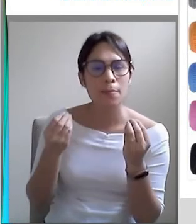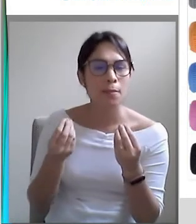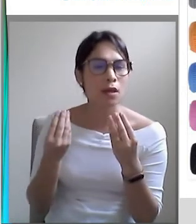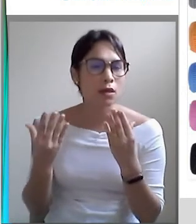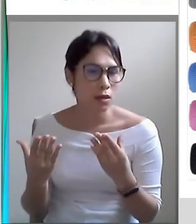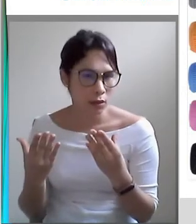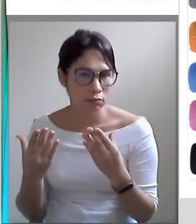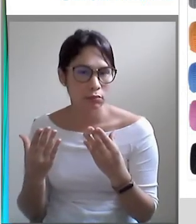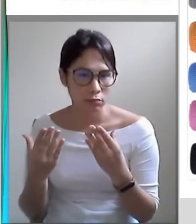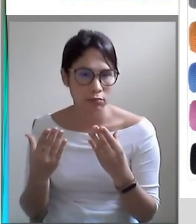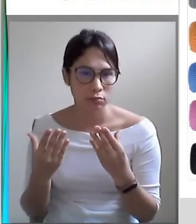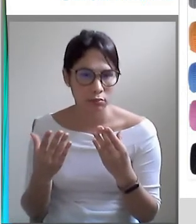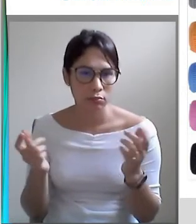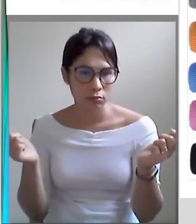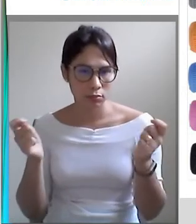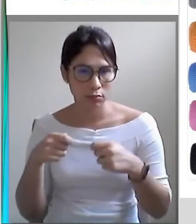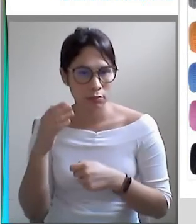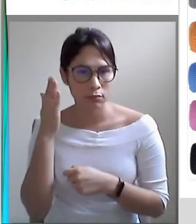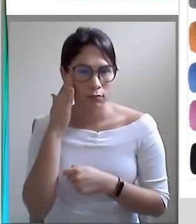sangue.